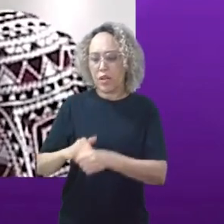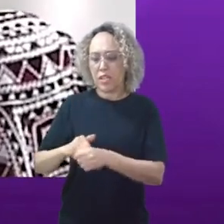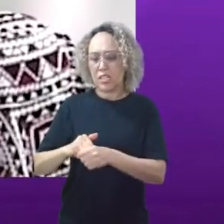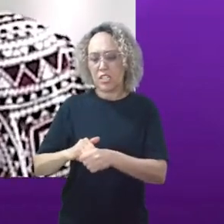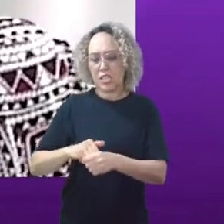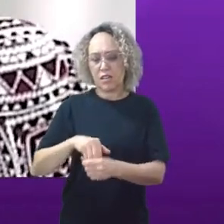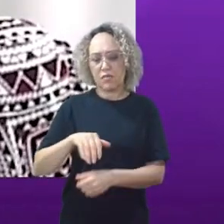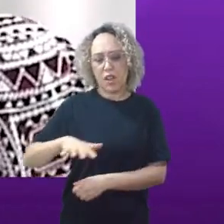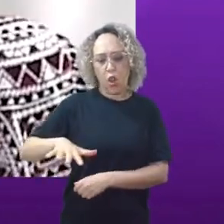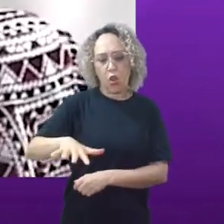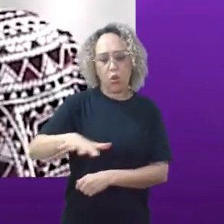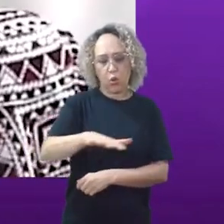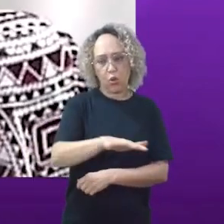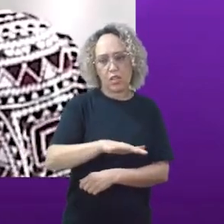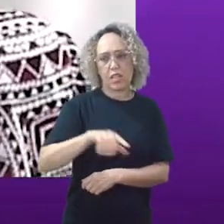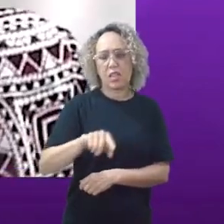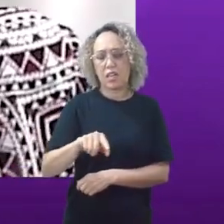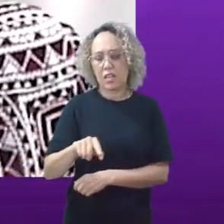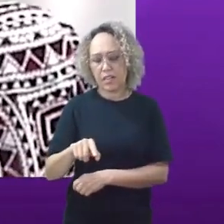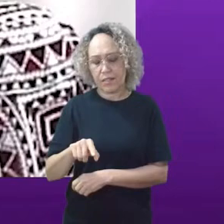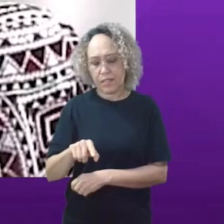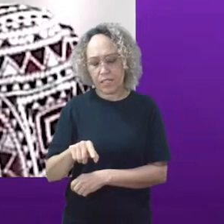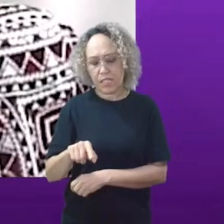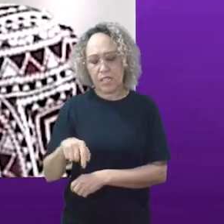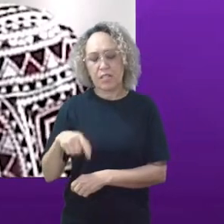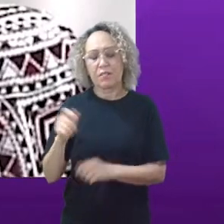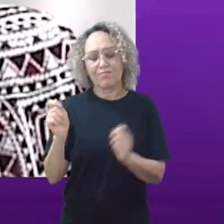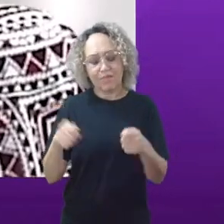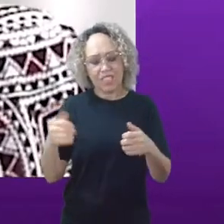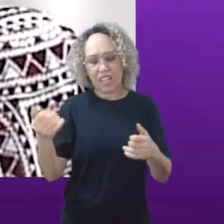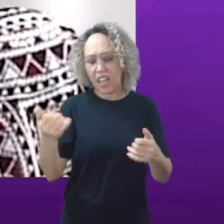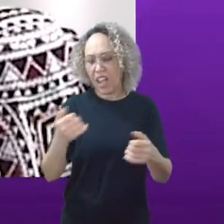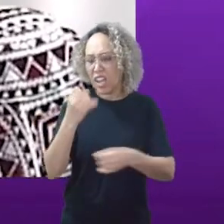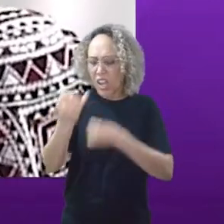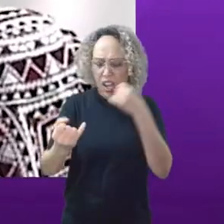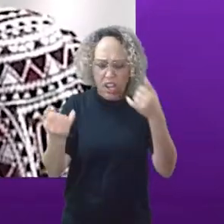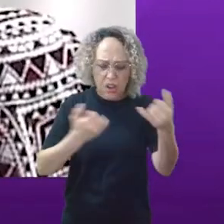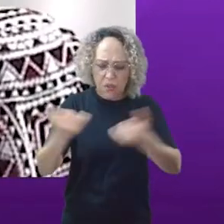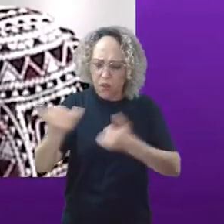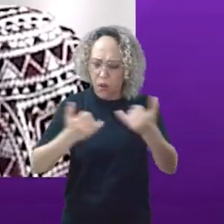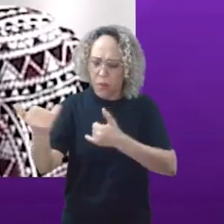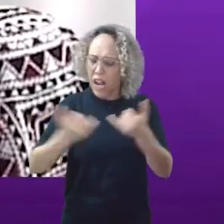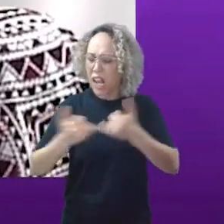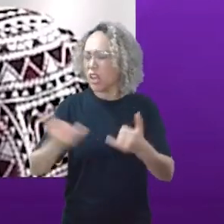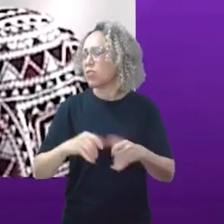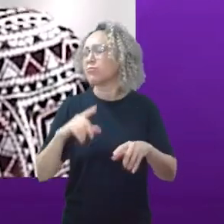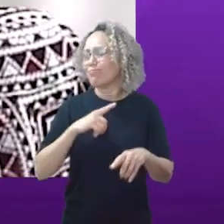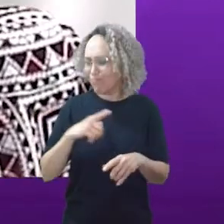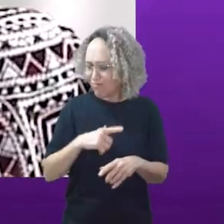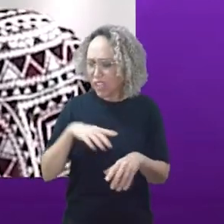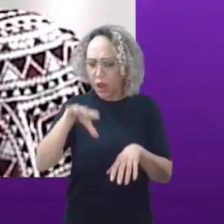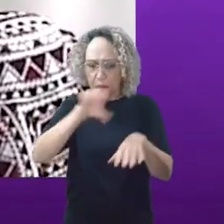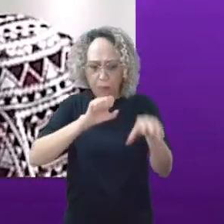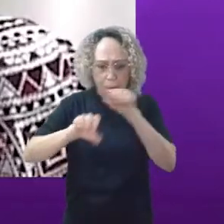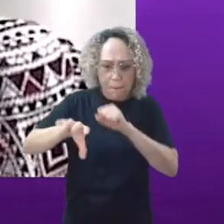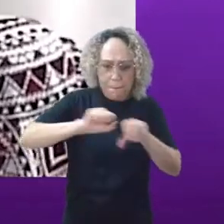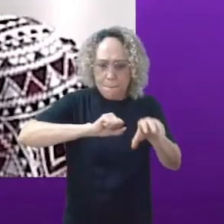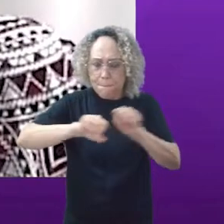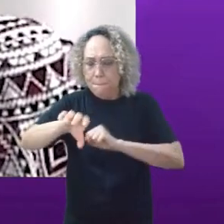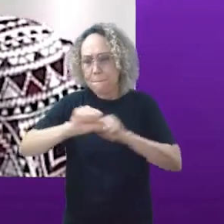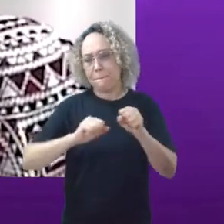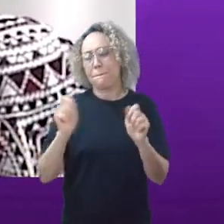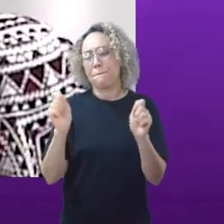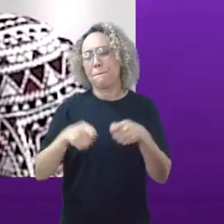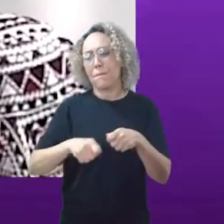que é possível alcançar essas informações, desde que você vá buscar por elas, e que elas, de fato, têm